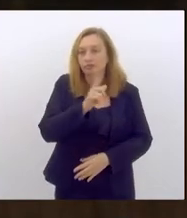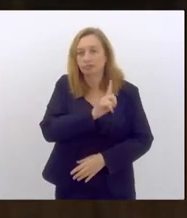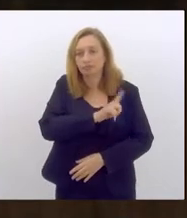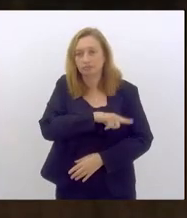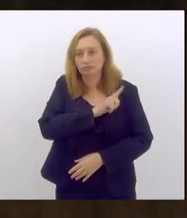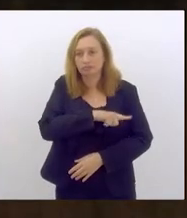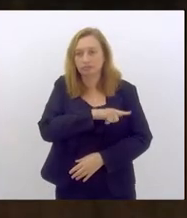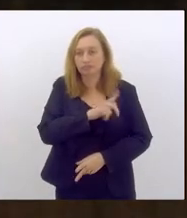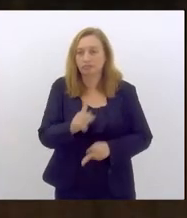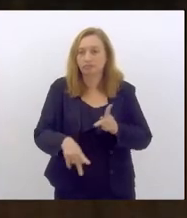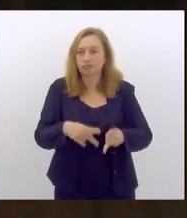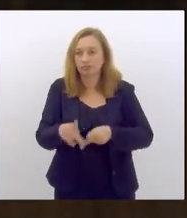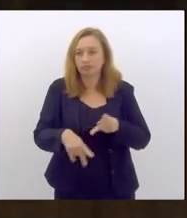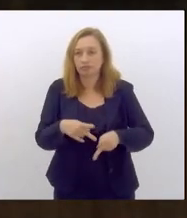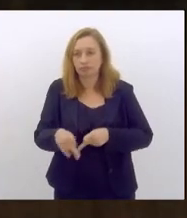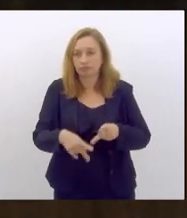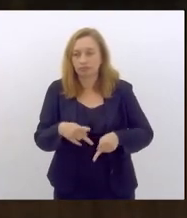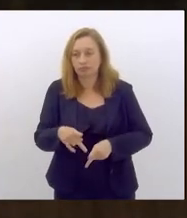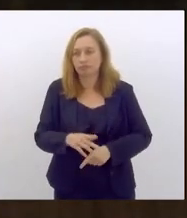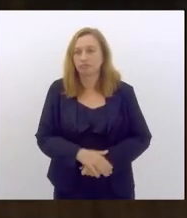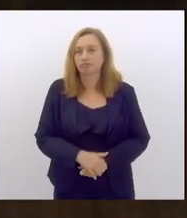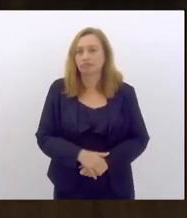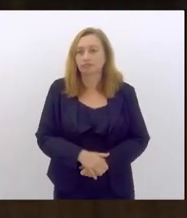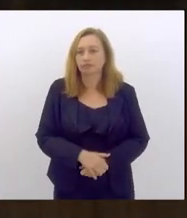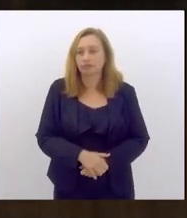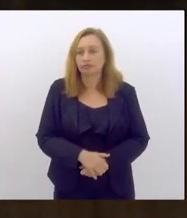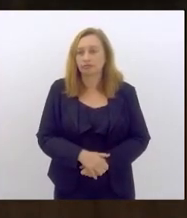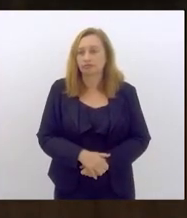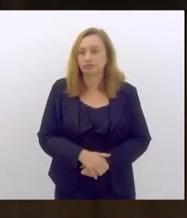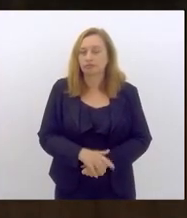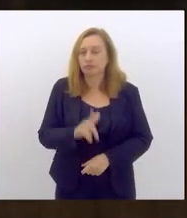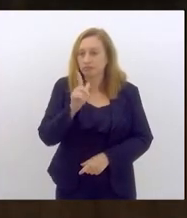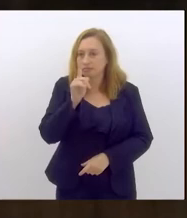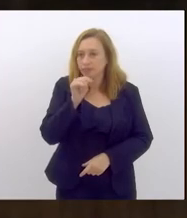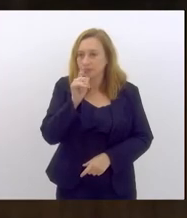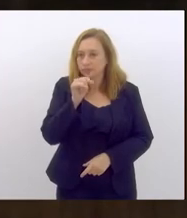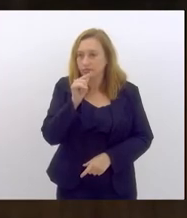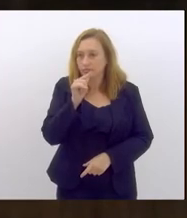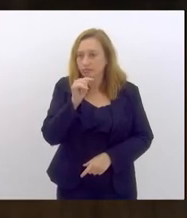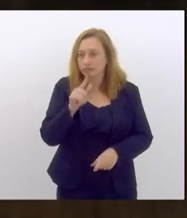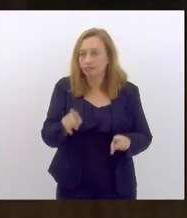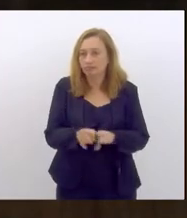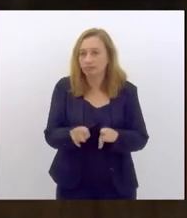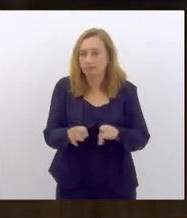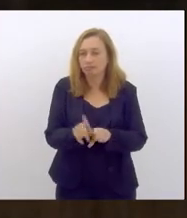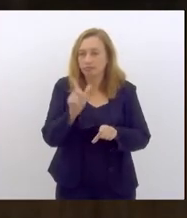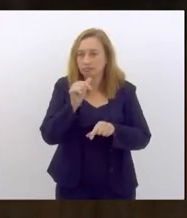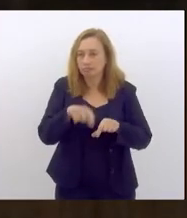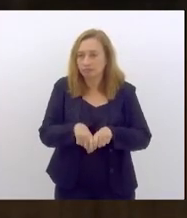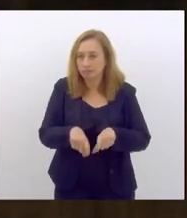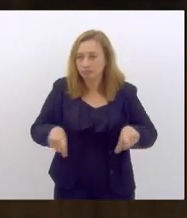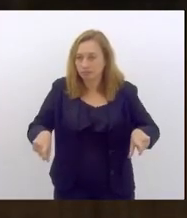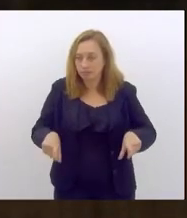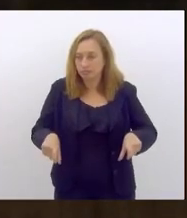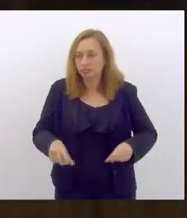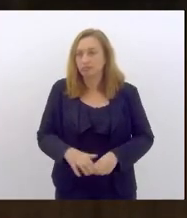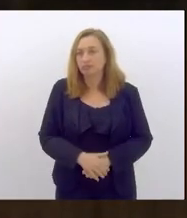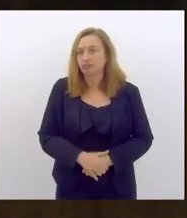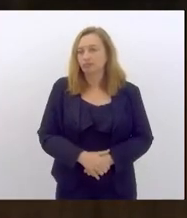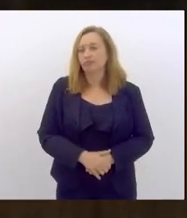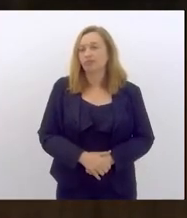para a nossa população. Água e esgoto, porque SEDAE não é só água. Água,